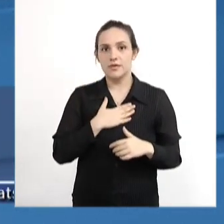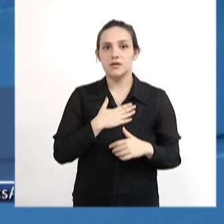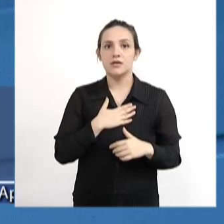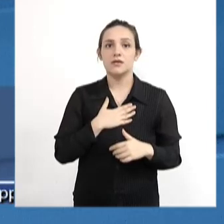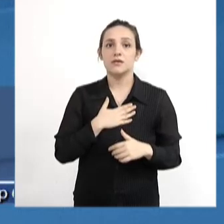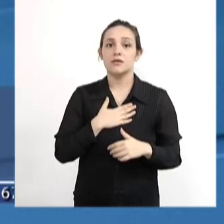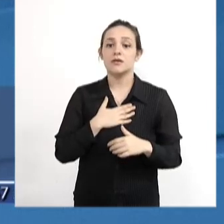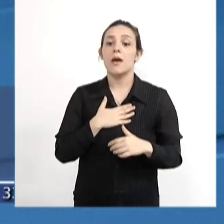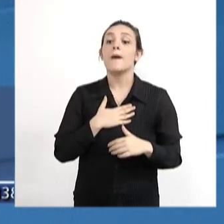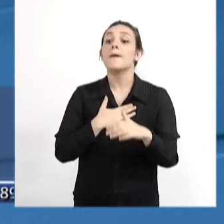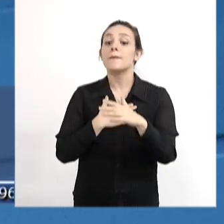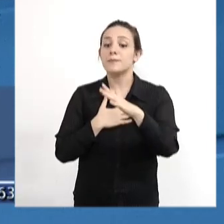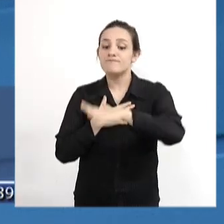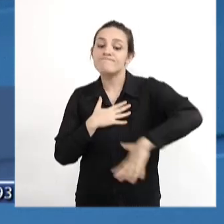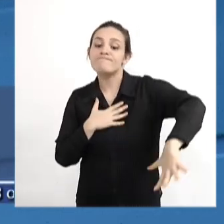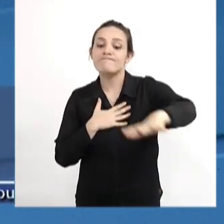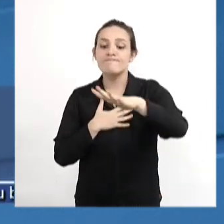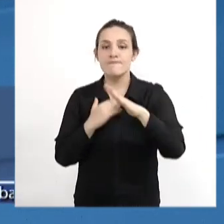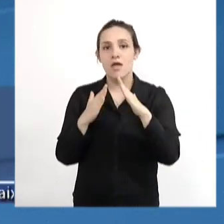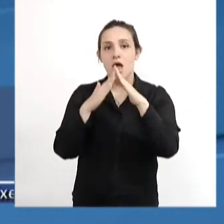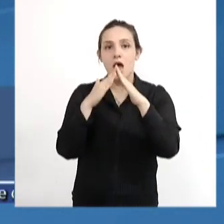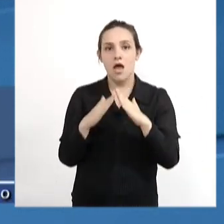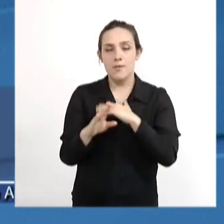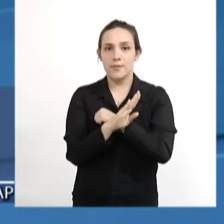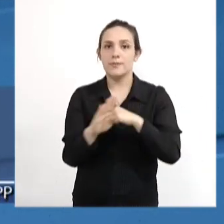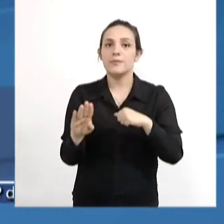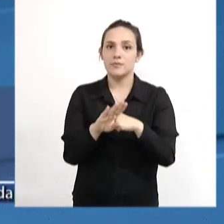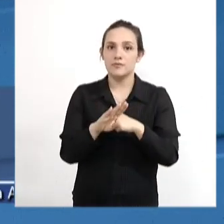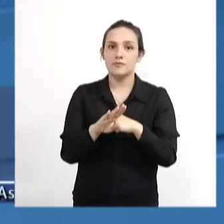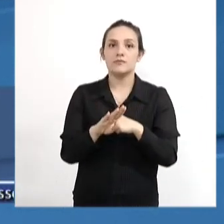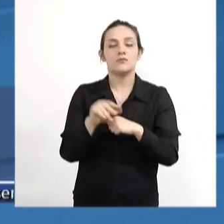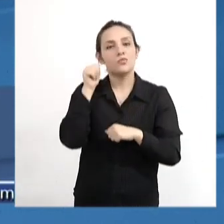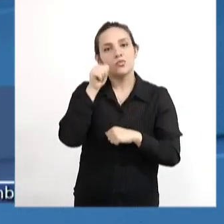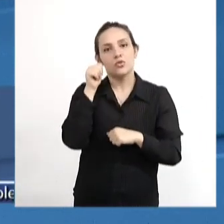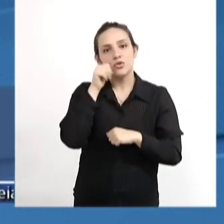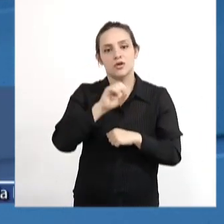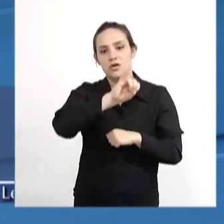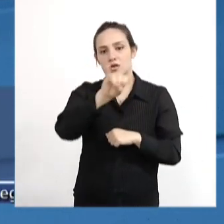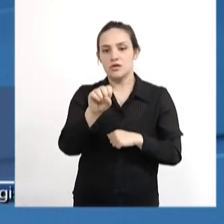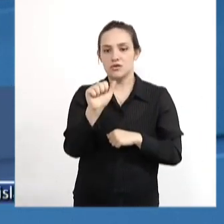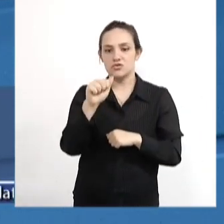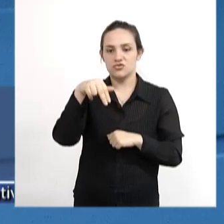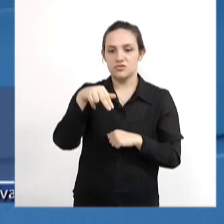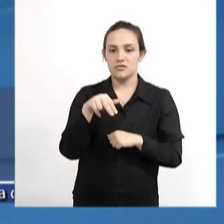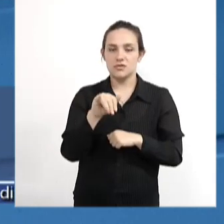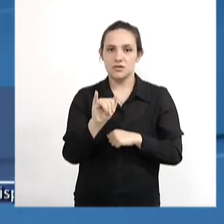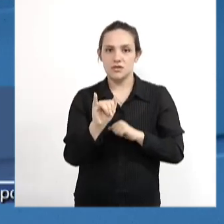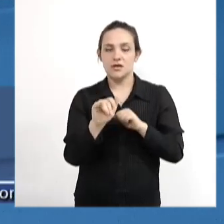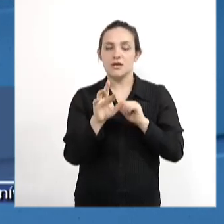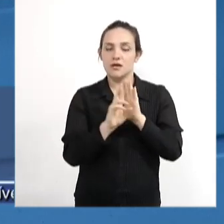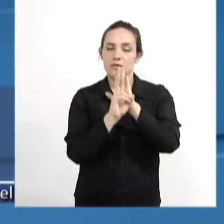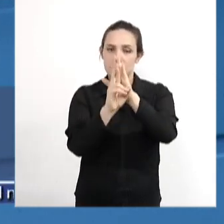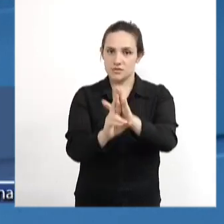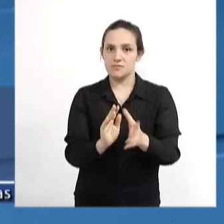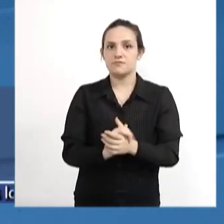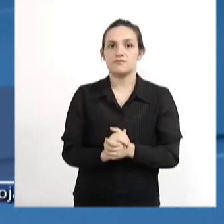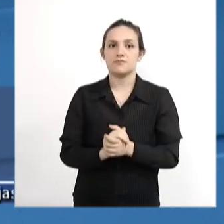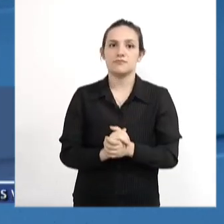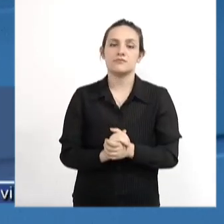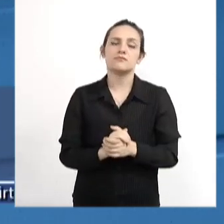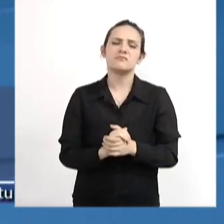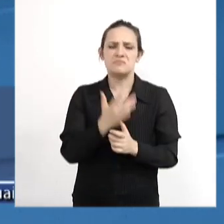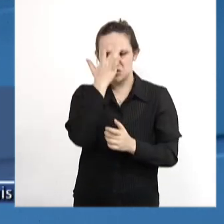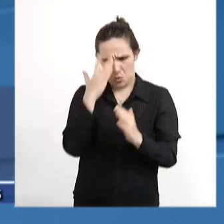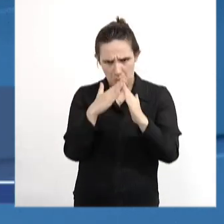pelos moradores da região, representando pela moradora Jane Rodrigues de Albuquerque, e, de acordo com